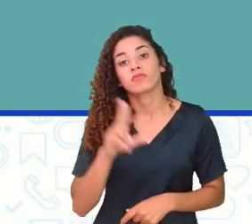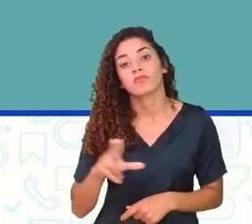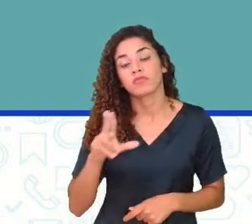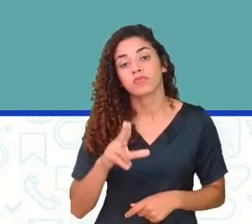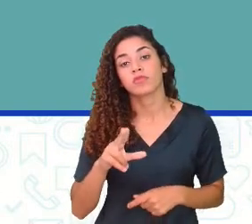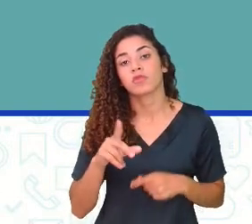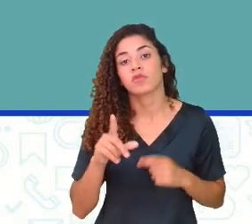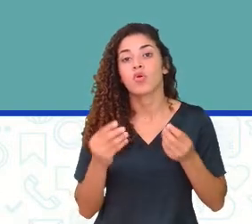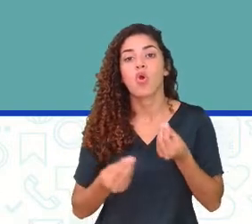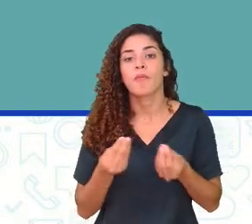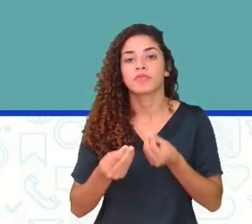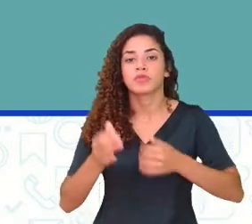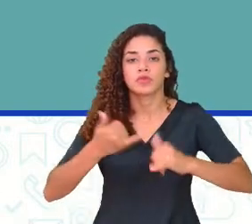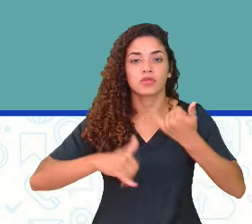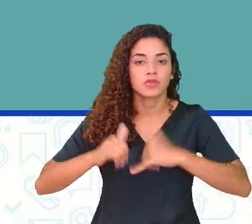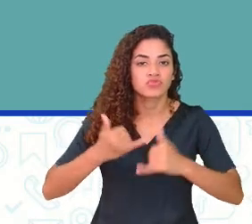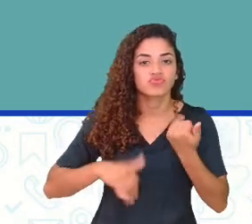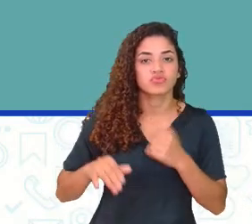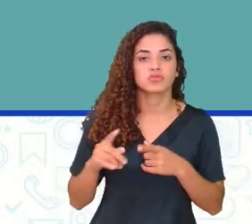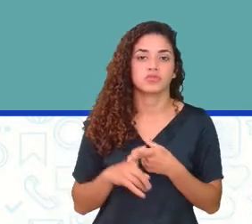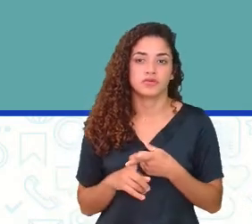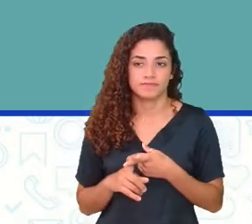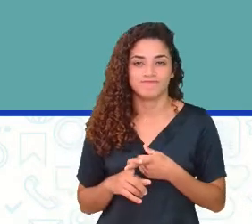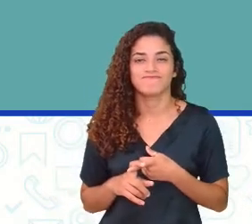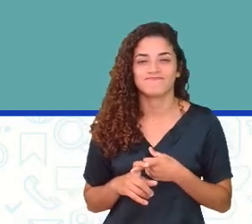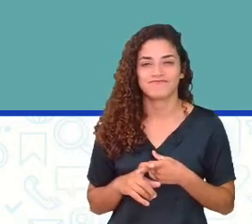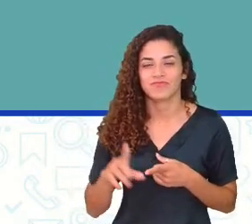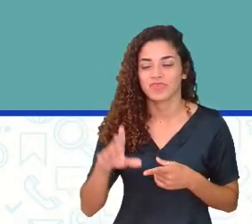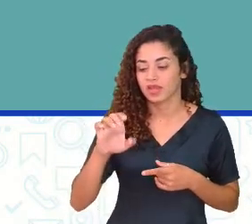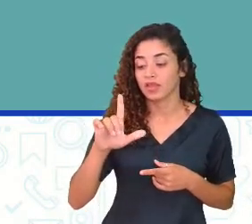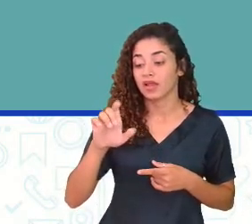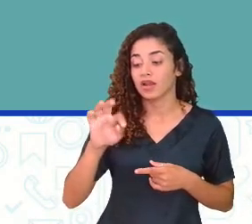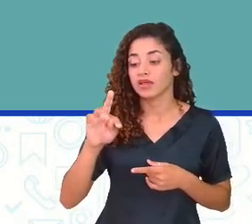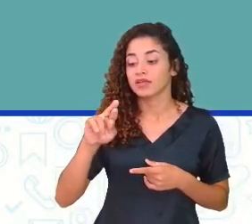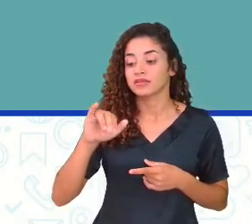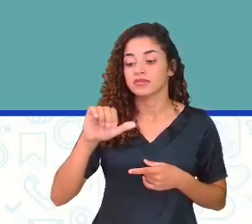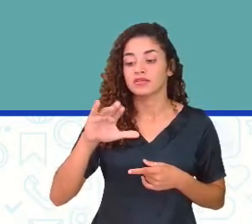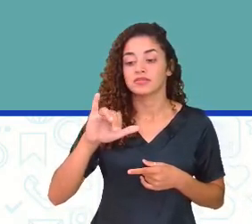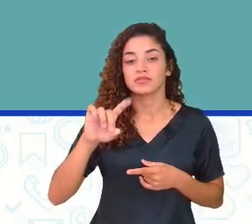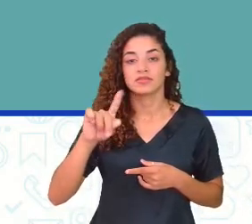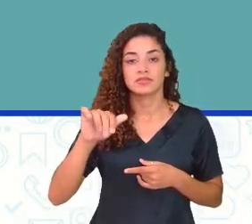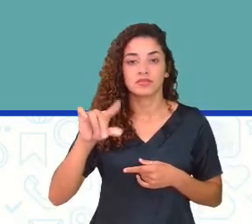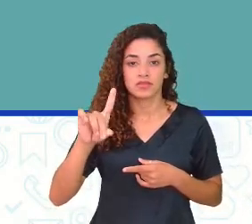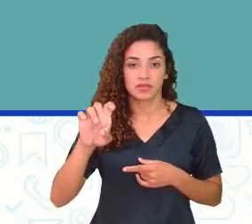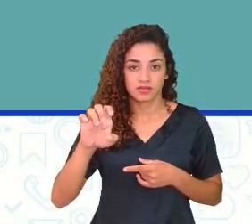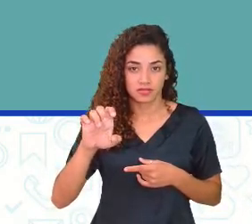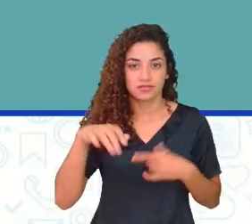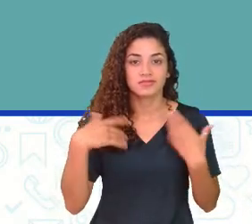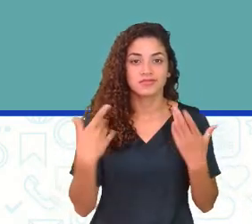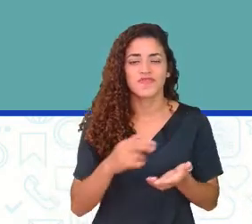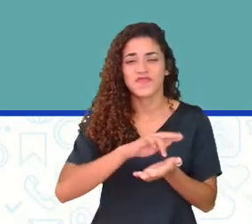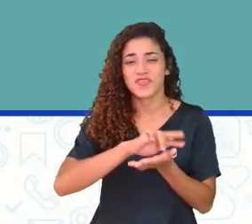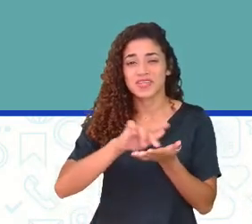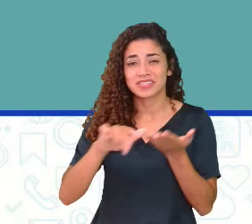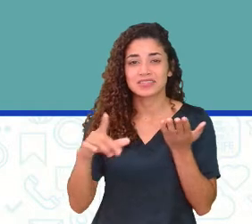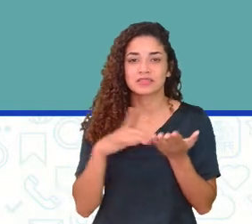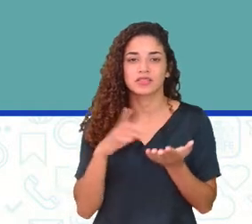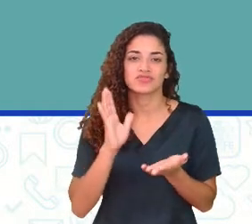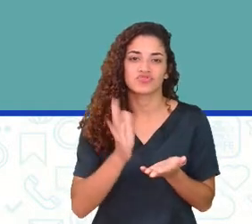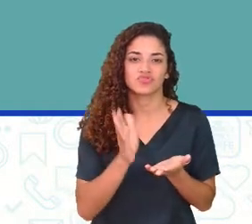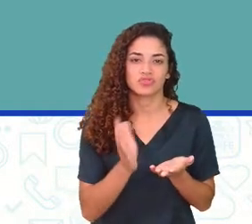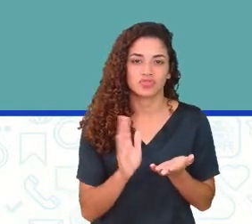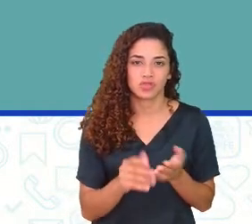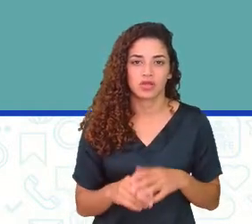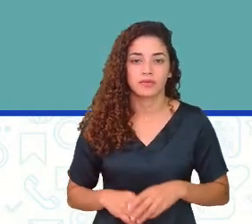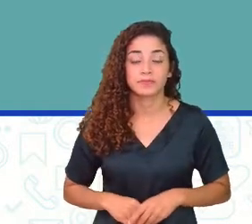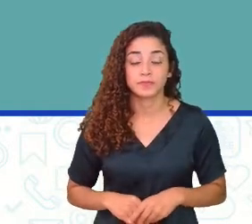usando energia, usando eletricidade. Vários objetos já trazem aquela eletricidade para que eles possam gerar energia,